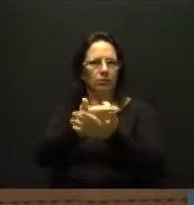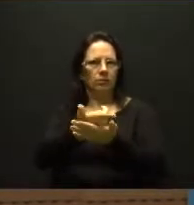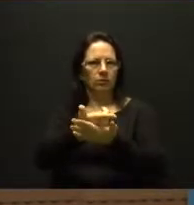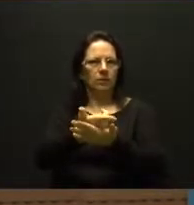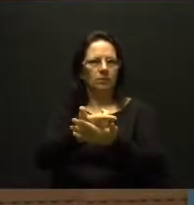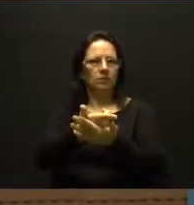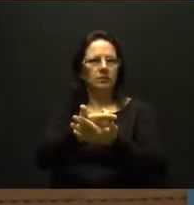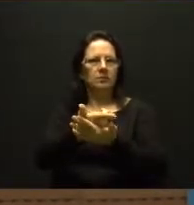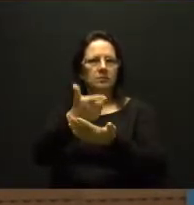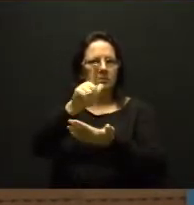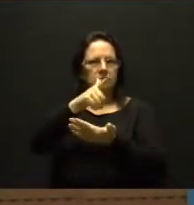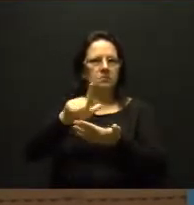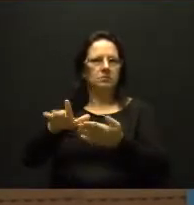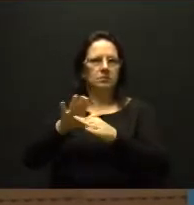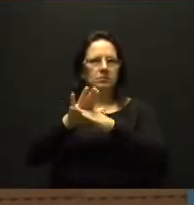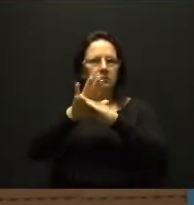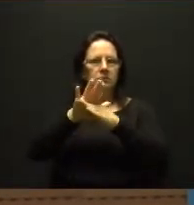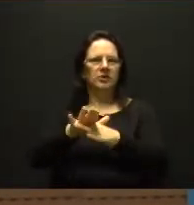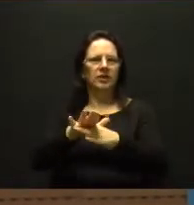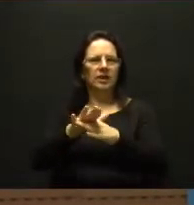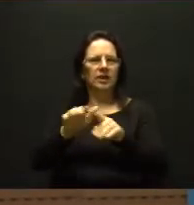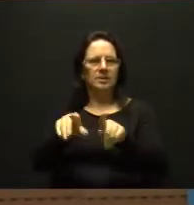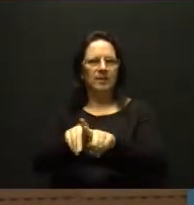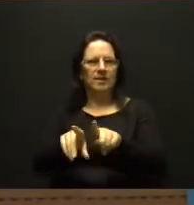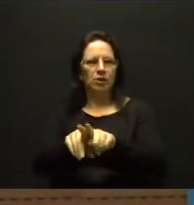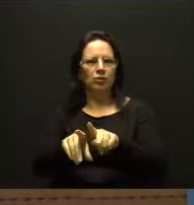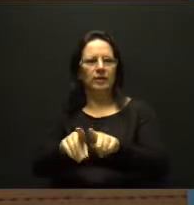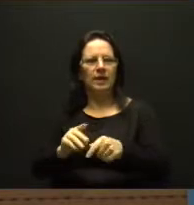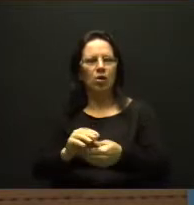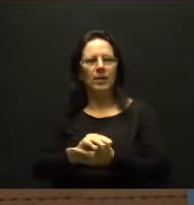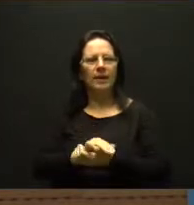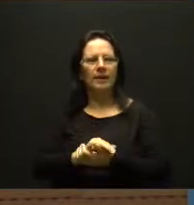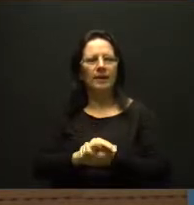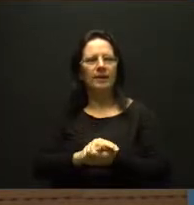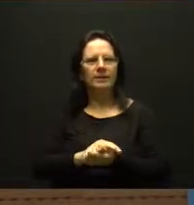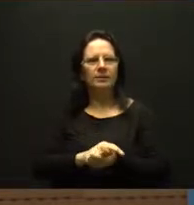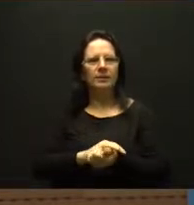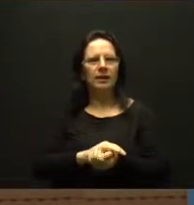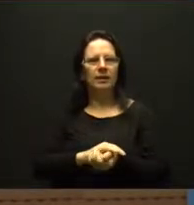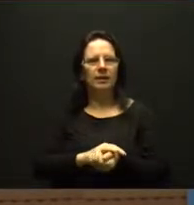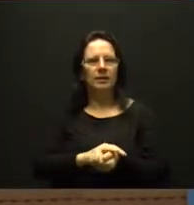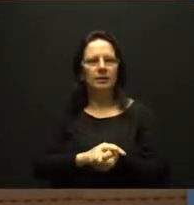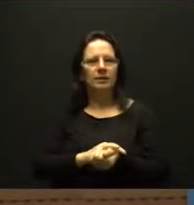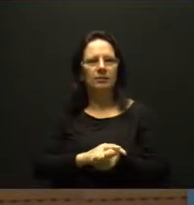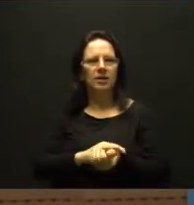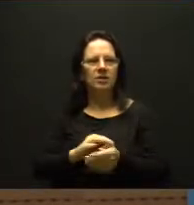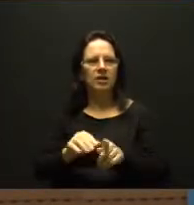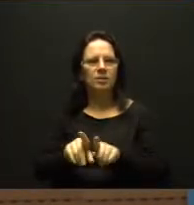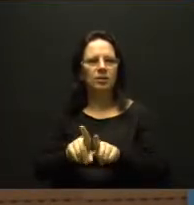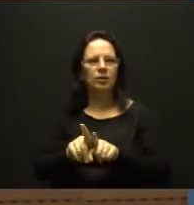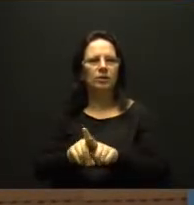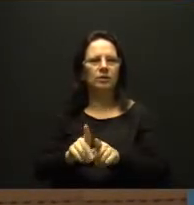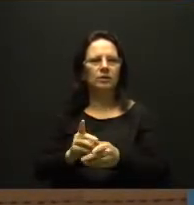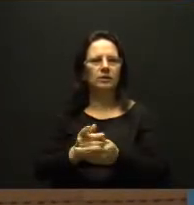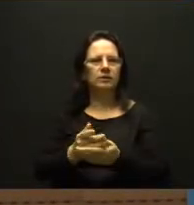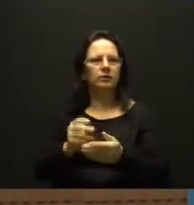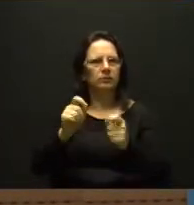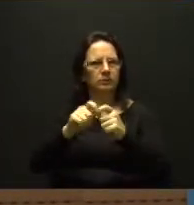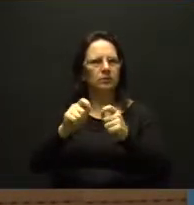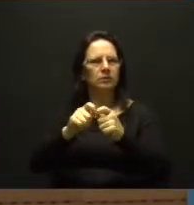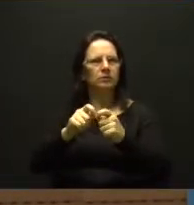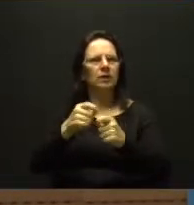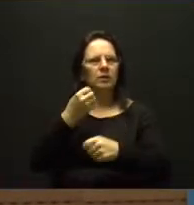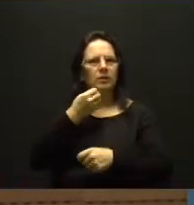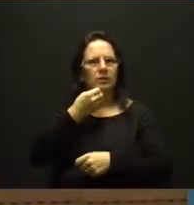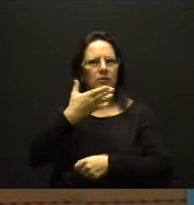não existe recurso financeiro que possa ser a altura dos serviços que eles prestam a gente sabe que é uma